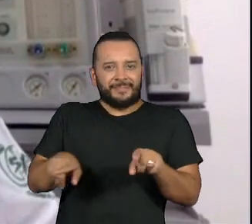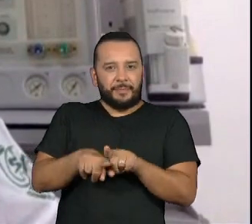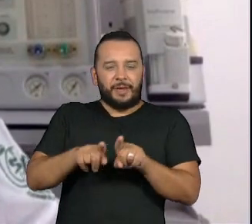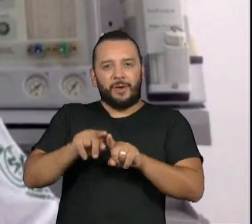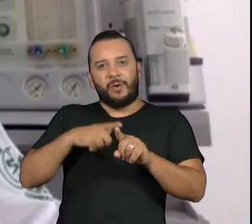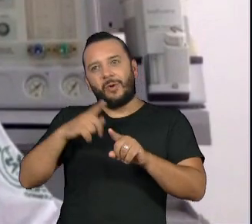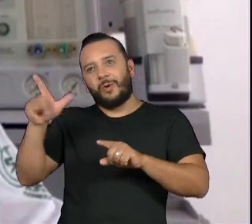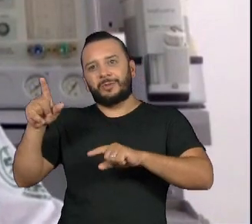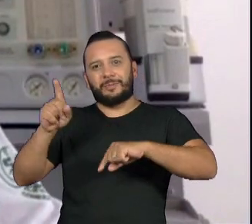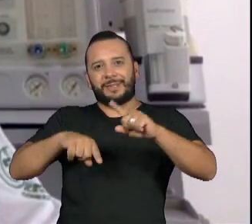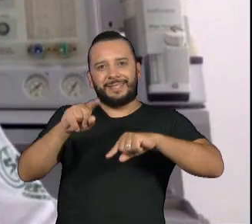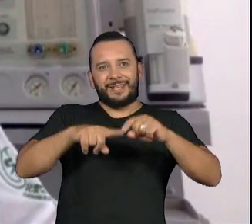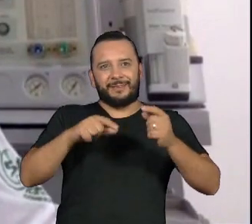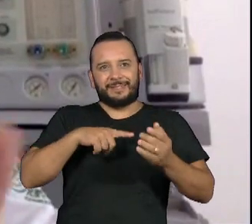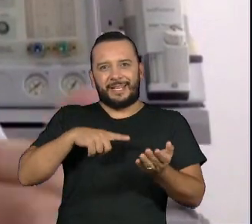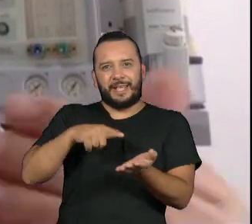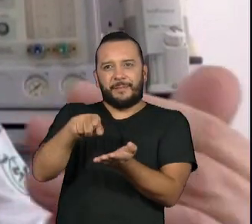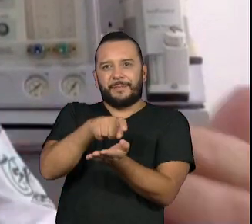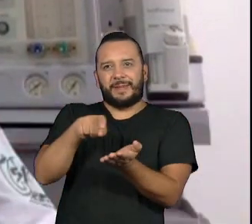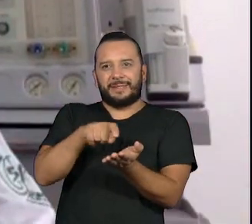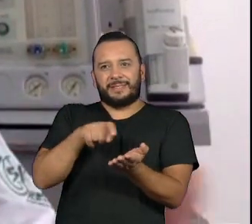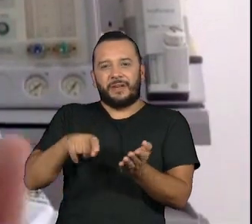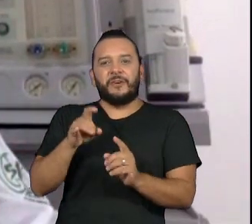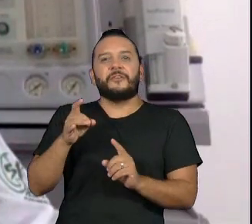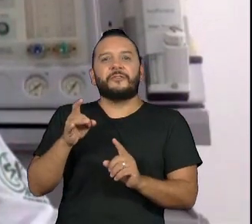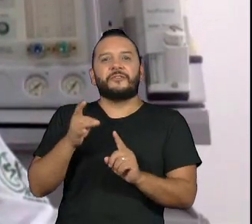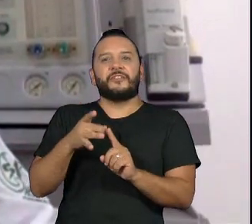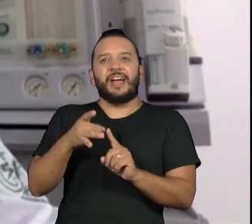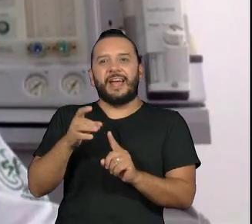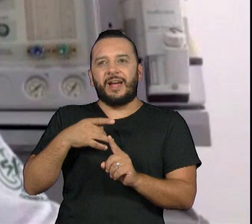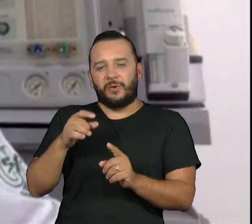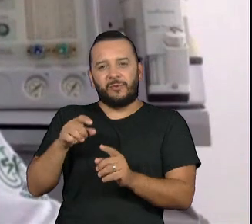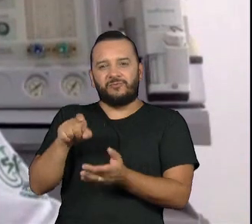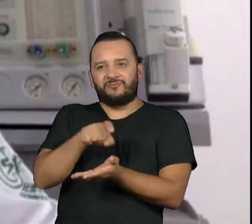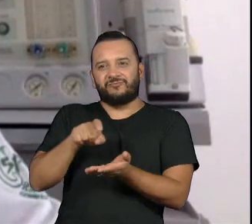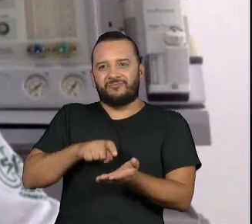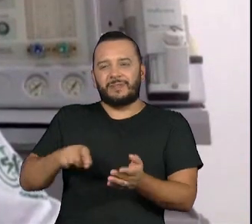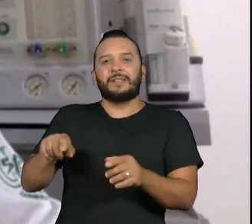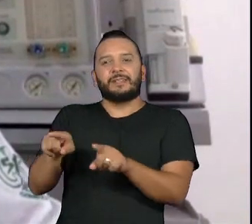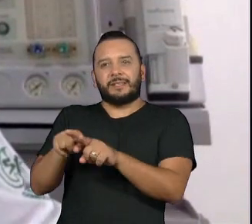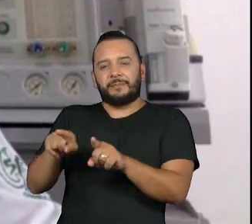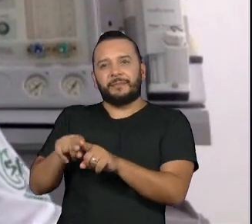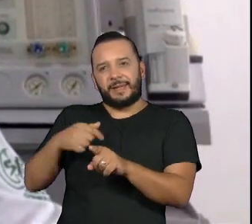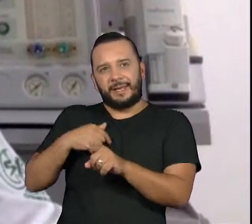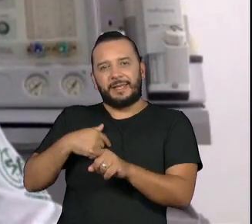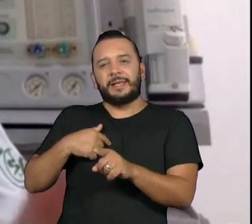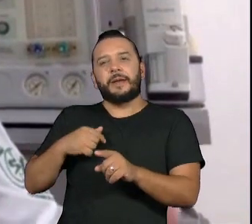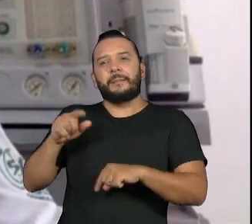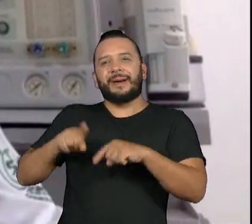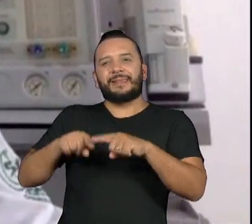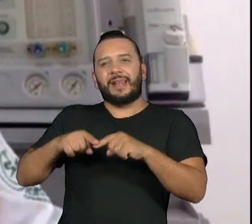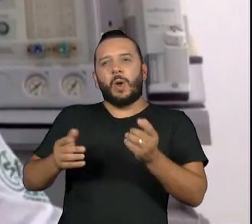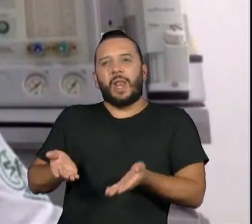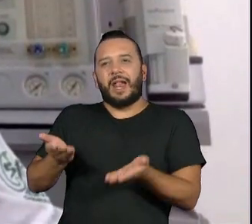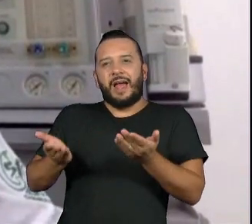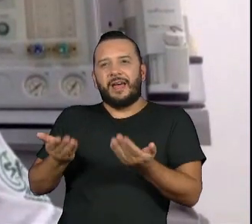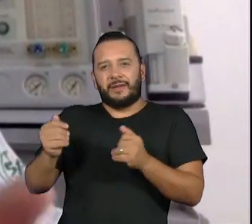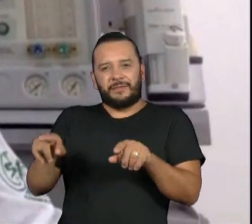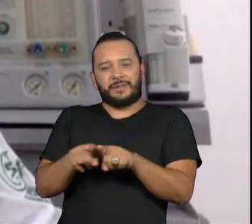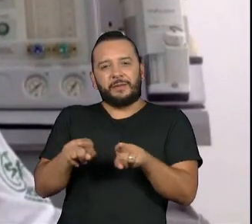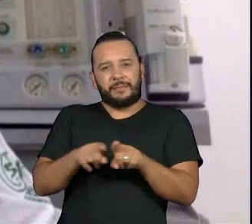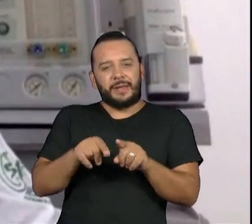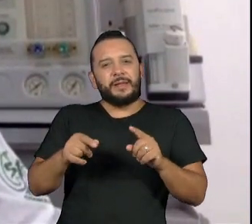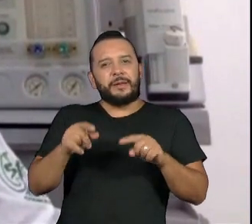então impressão em metal, impressão em polímeros, impressão em até materiais que são condutores